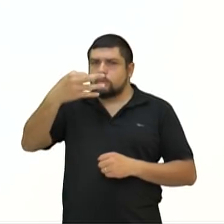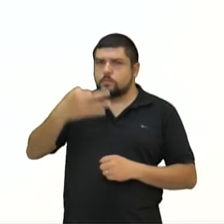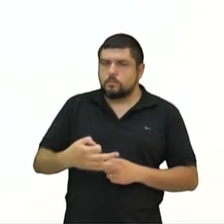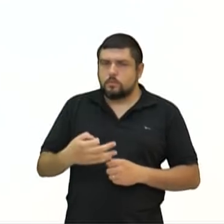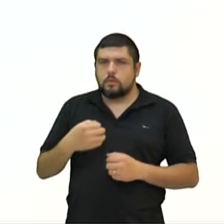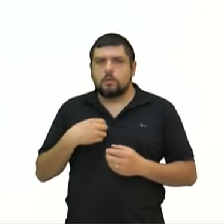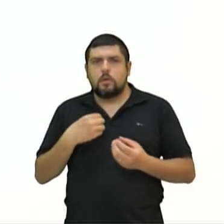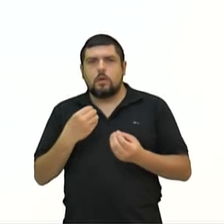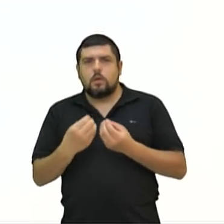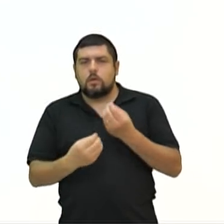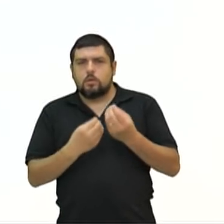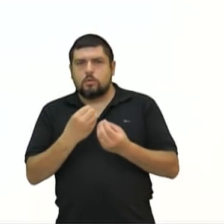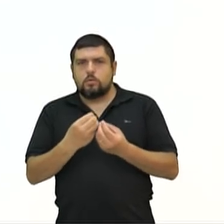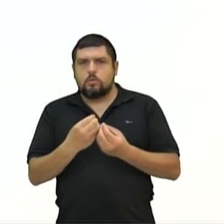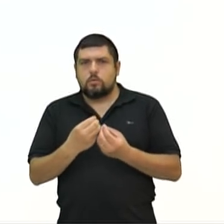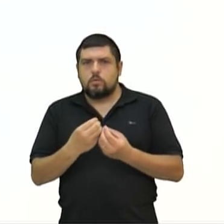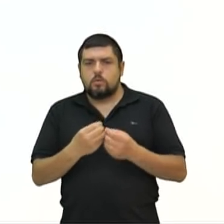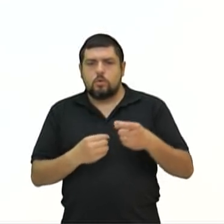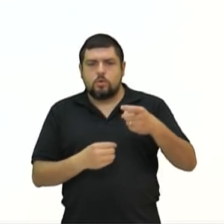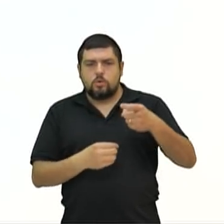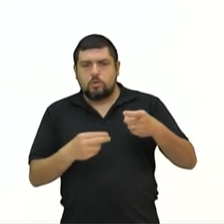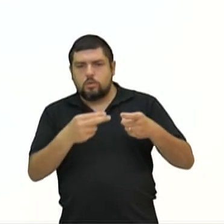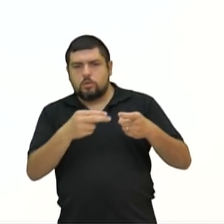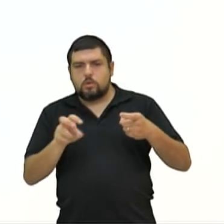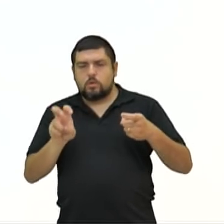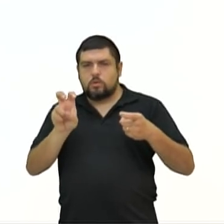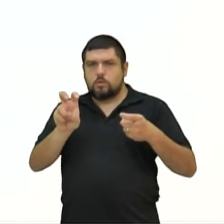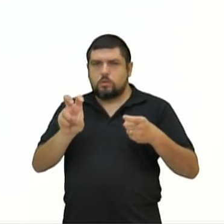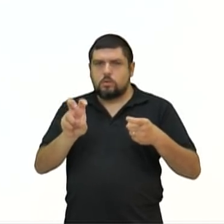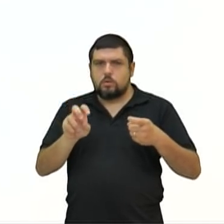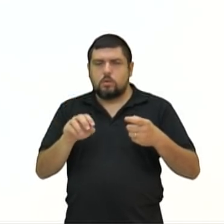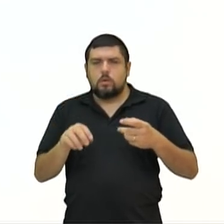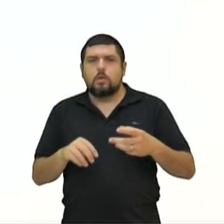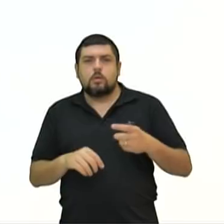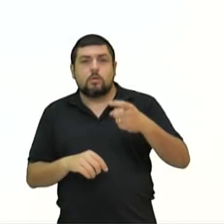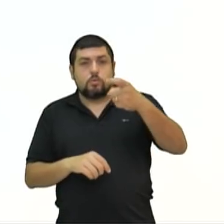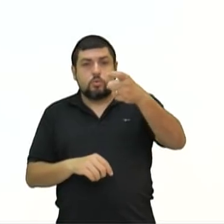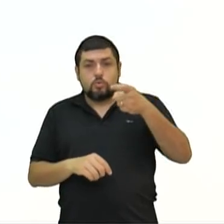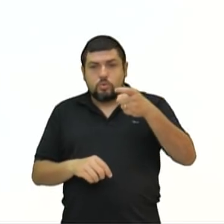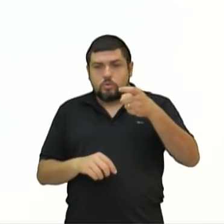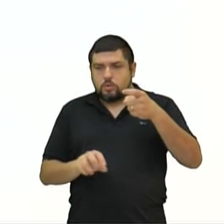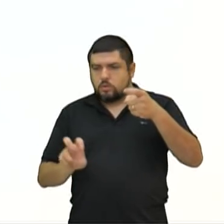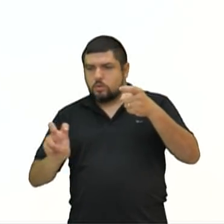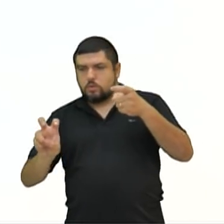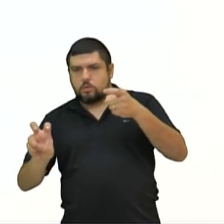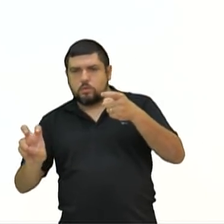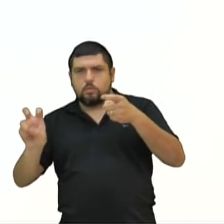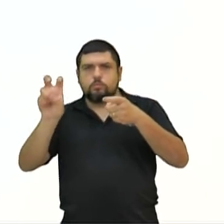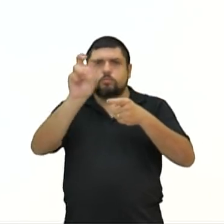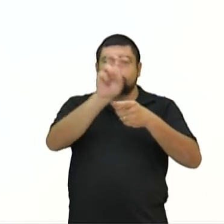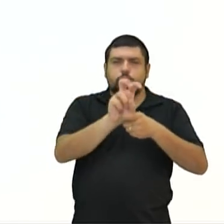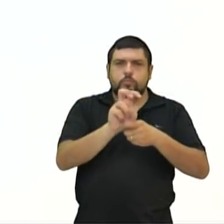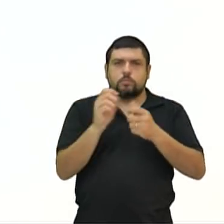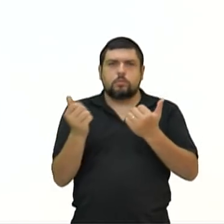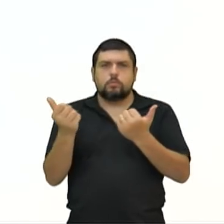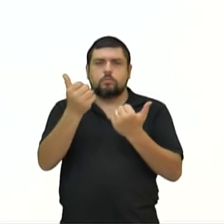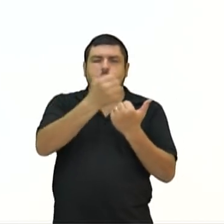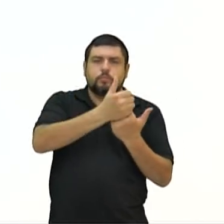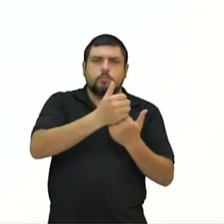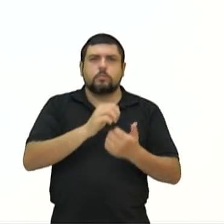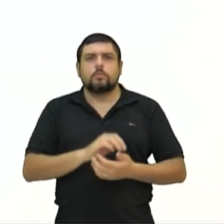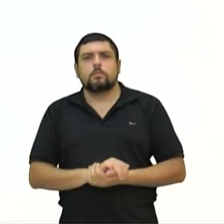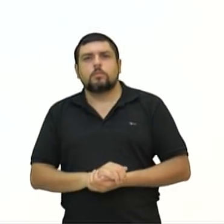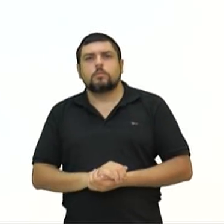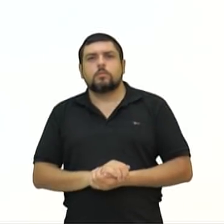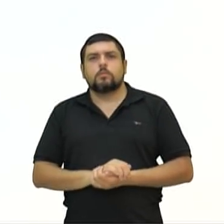5. 2 elevado a 5, substitui aqui o x por 5. 2 elevado a 5 é igual a 32? Sim,